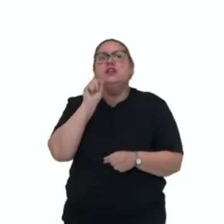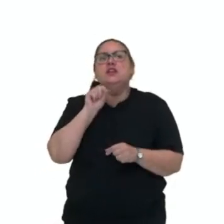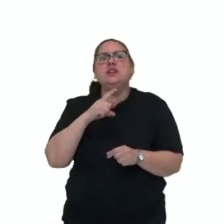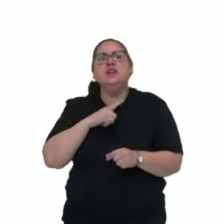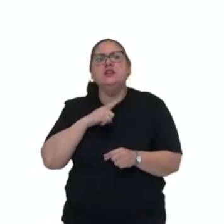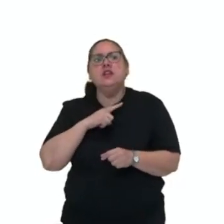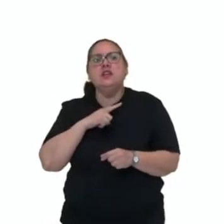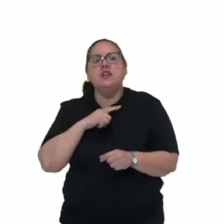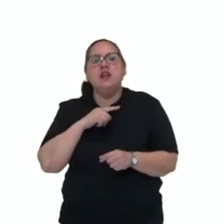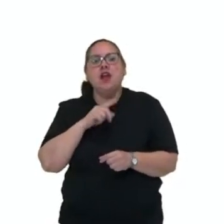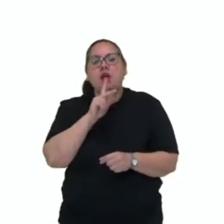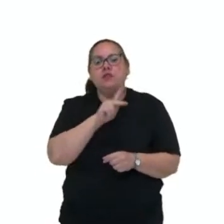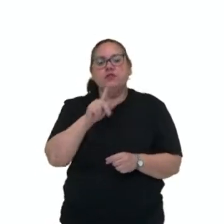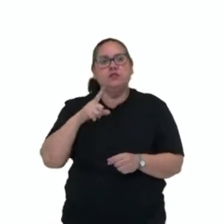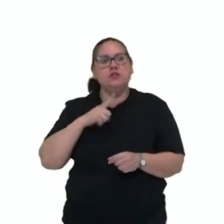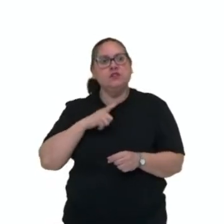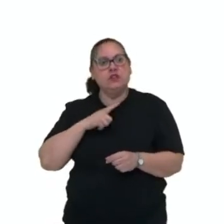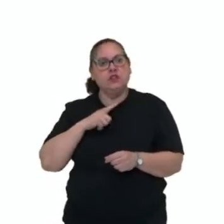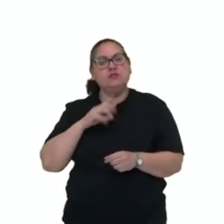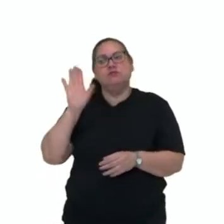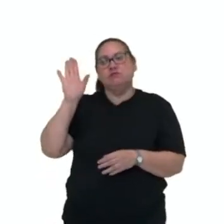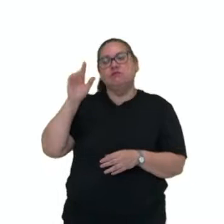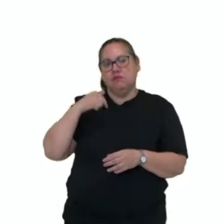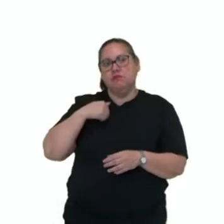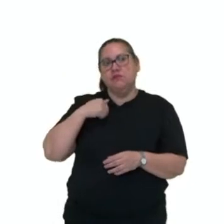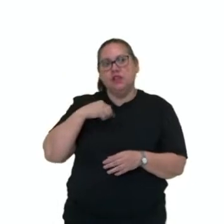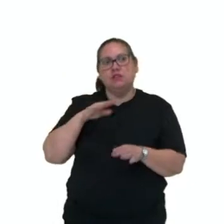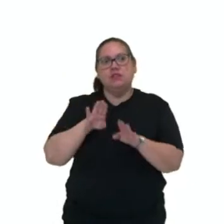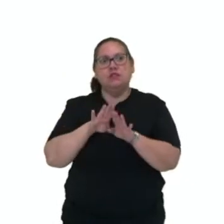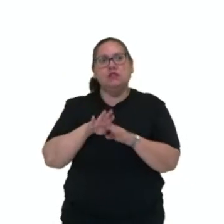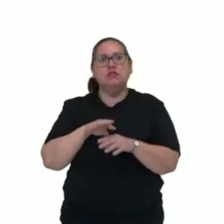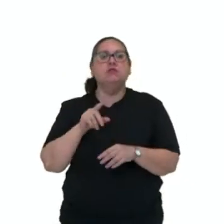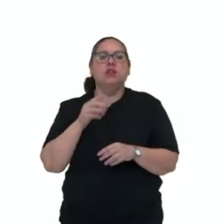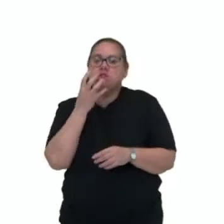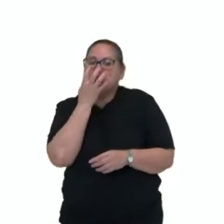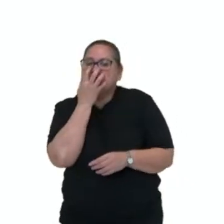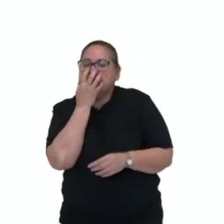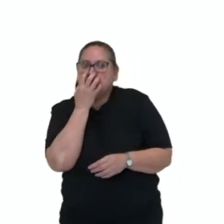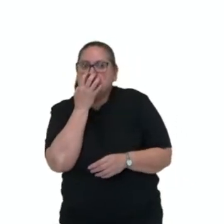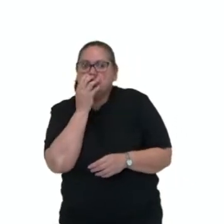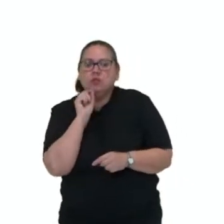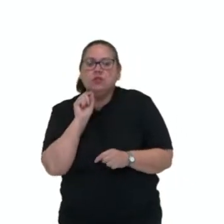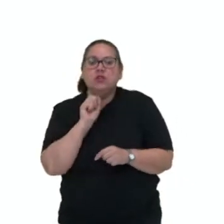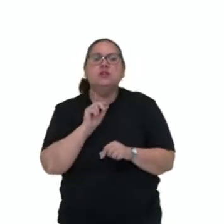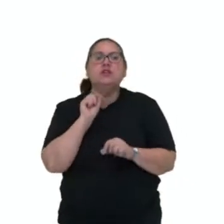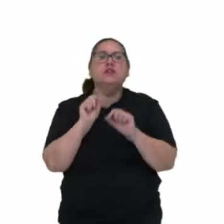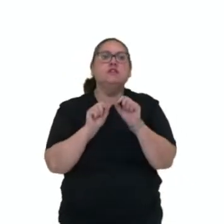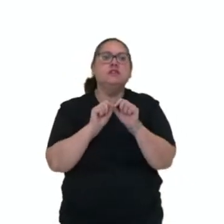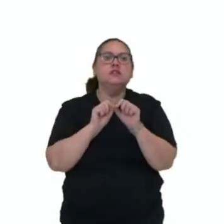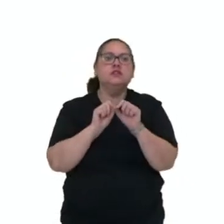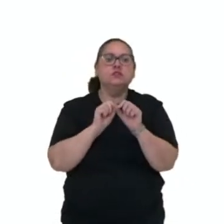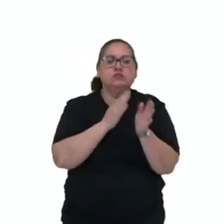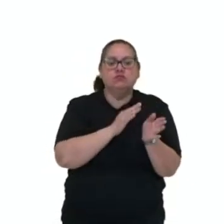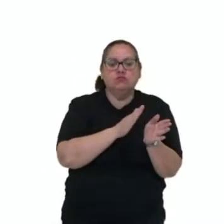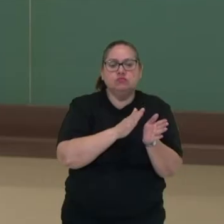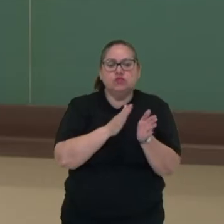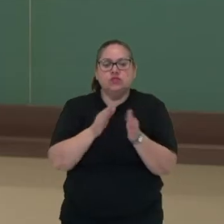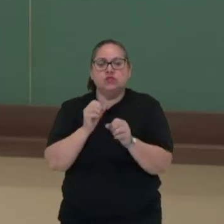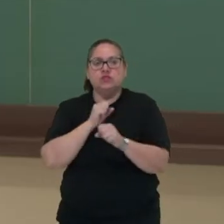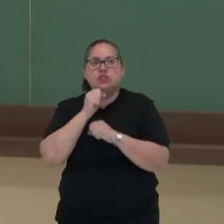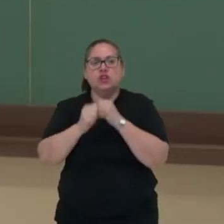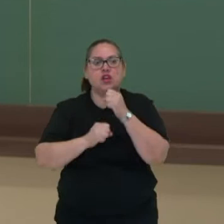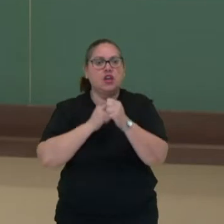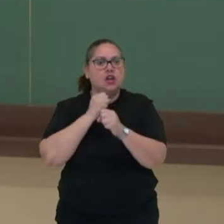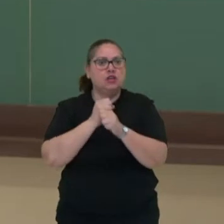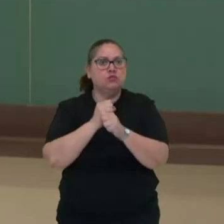A prof tem. Eu tenho, o meu cachorrinho, o Holly lá em casa. E o que a gente tem que fazer? Durante o ano